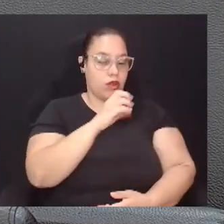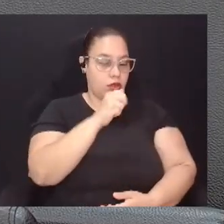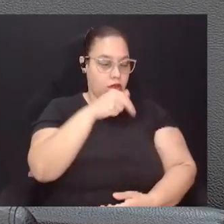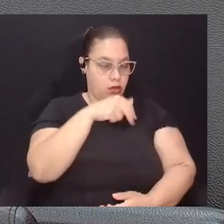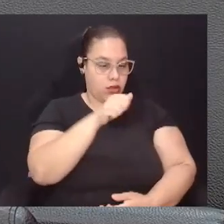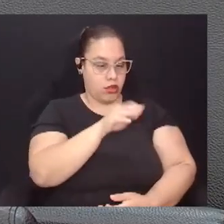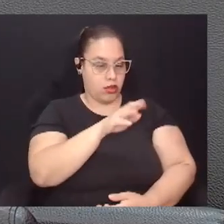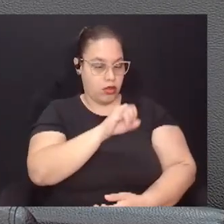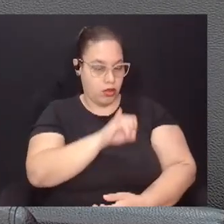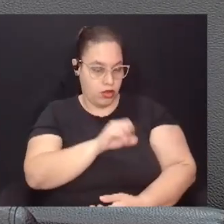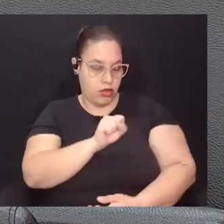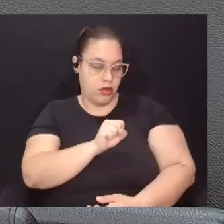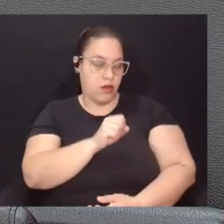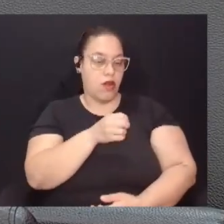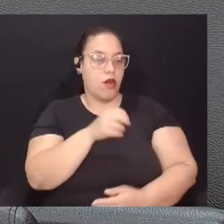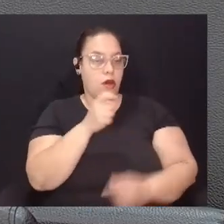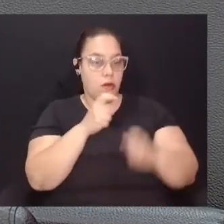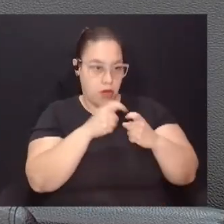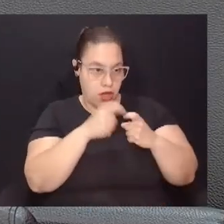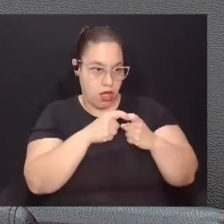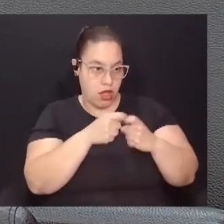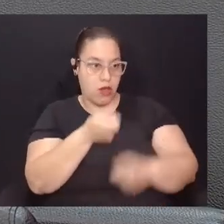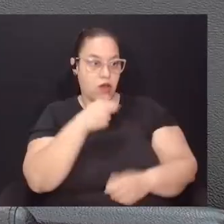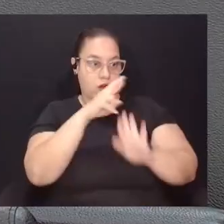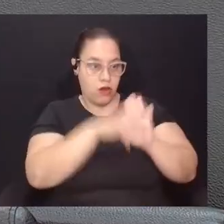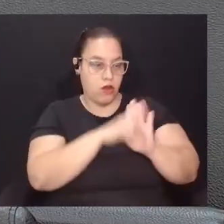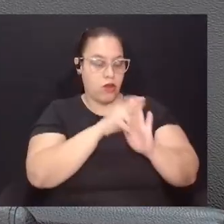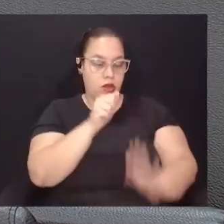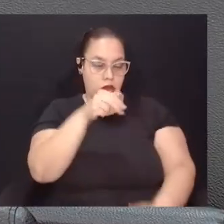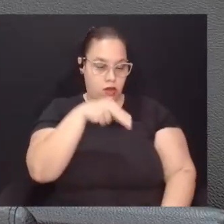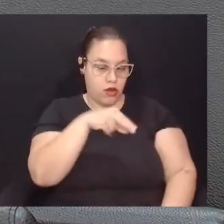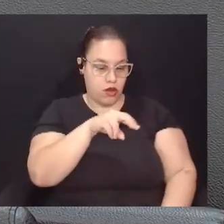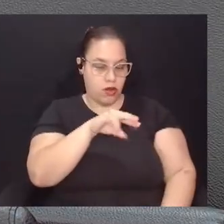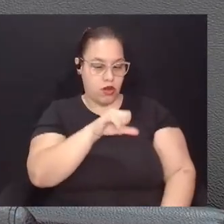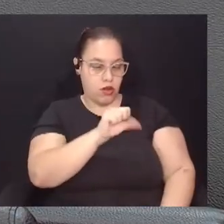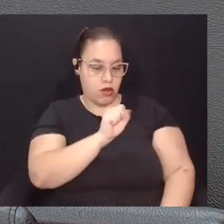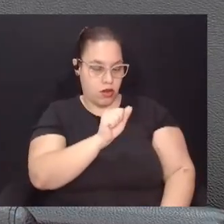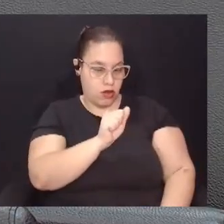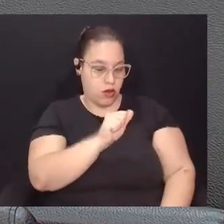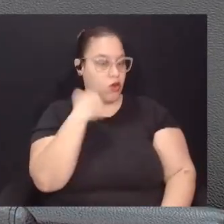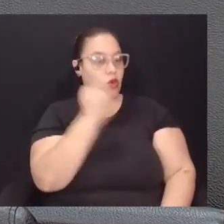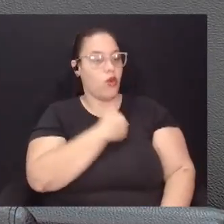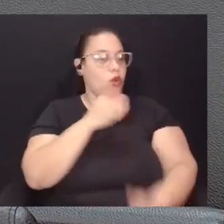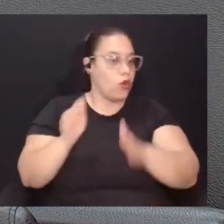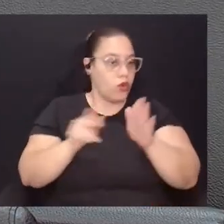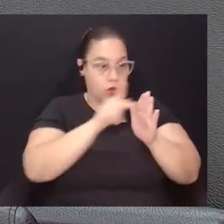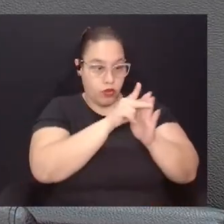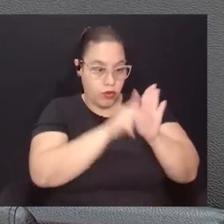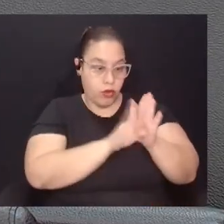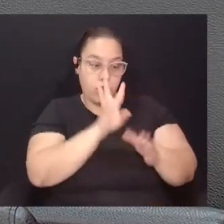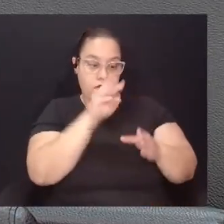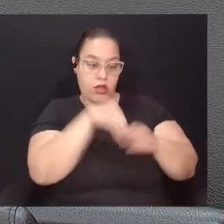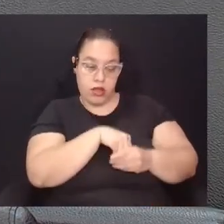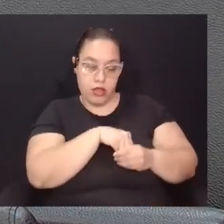cannabis medicinal, né, dos medicamentos que já tem hoje a regulamentação pela Anvisa, e o nosso processo, né, nossos